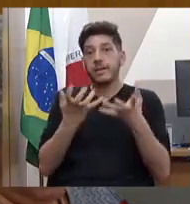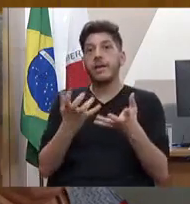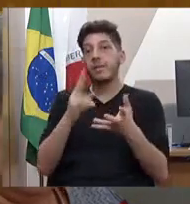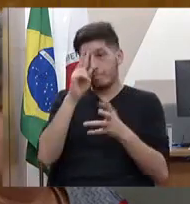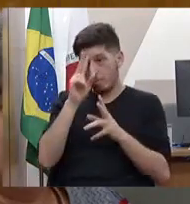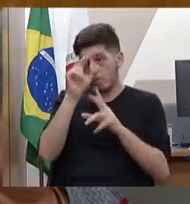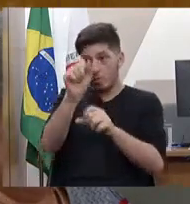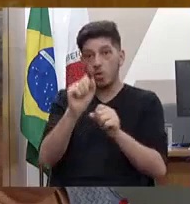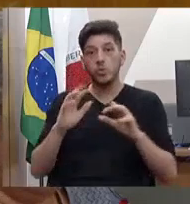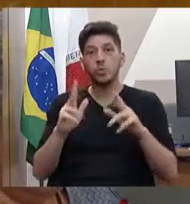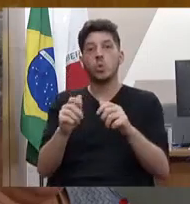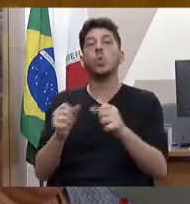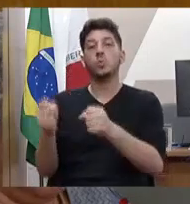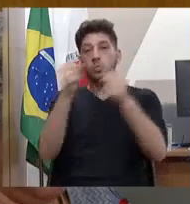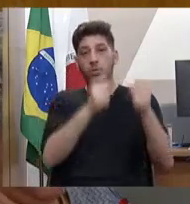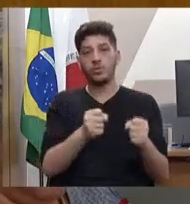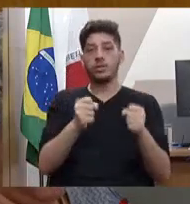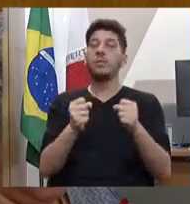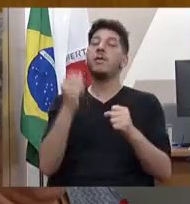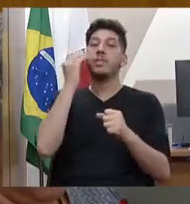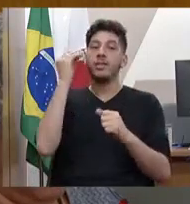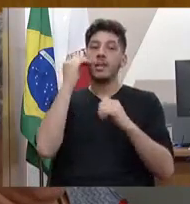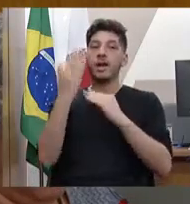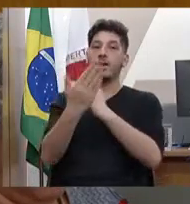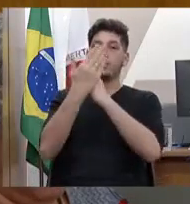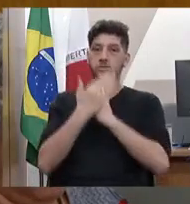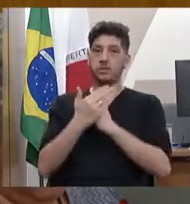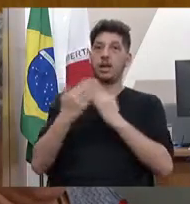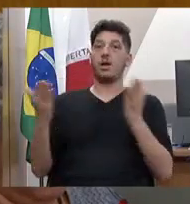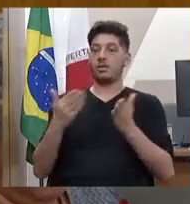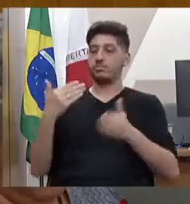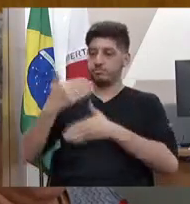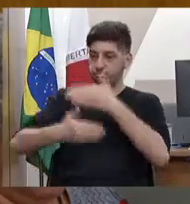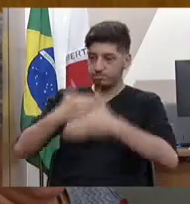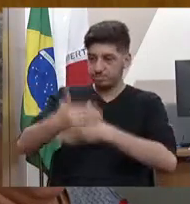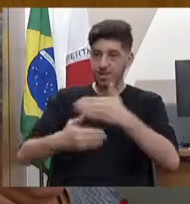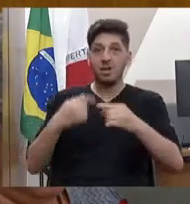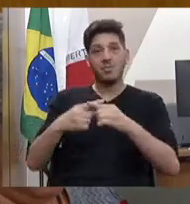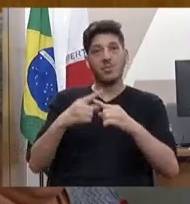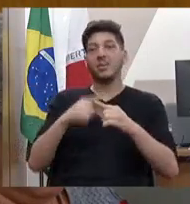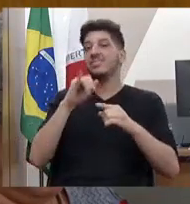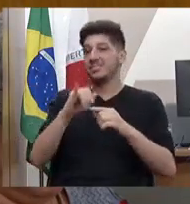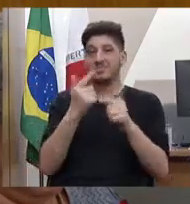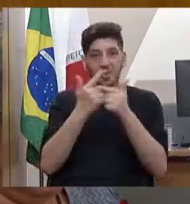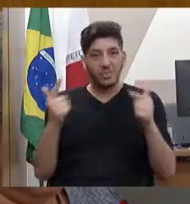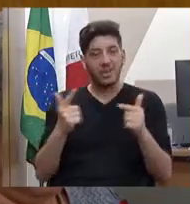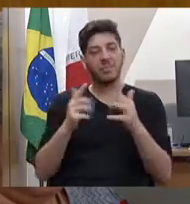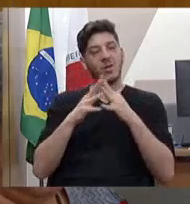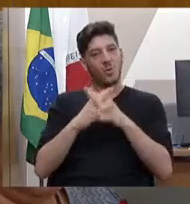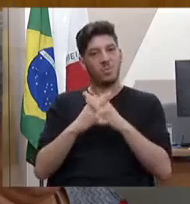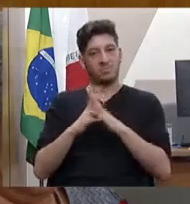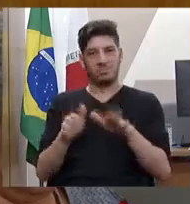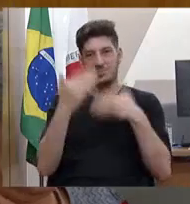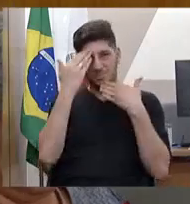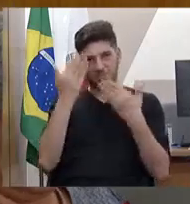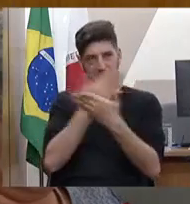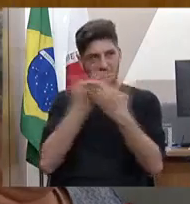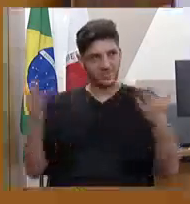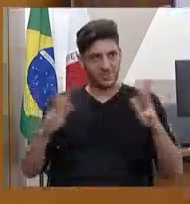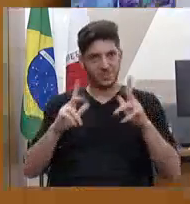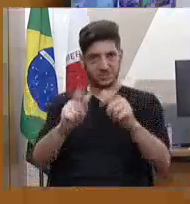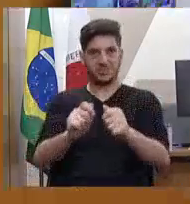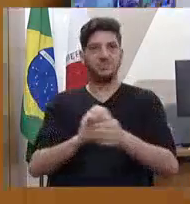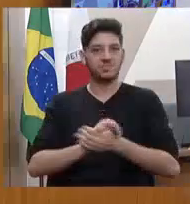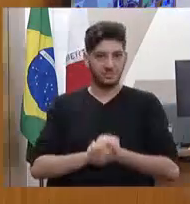poderes aqui para ajudar a gente nessa caminhada aí porque senão fica complicado os trabalhadores Muito obrigado a todos Obrigado